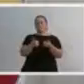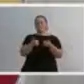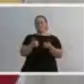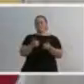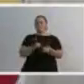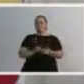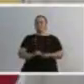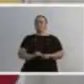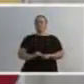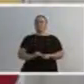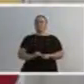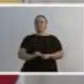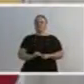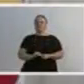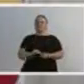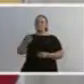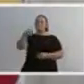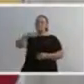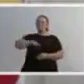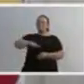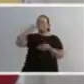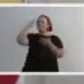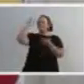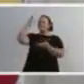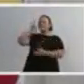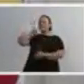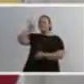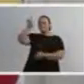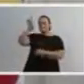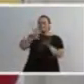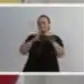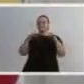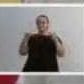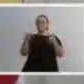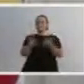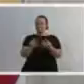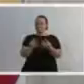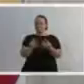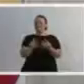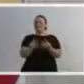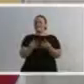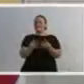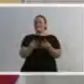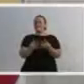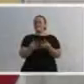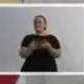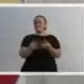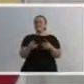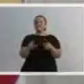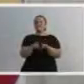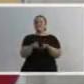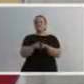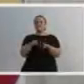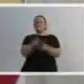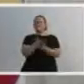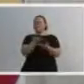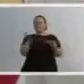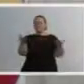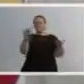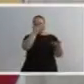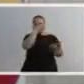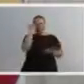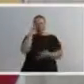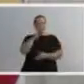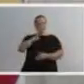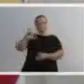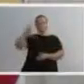agradecer novamente a a deus a minha família a todo o governo em si que acreditou em mim nessa nova